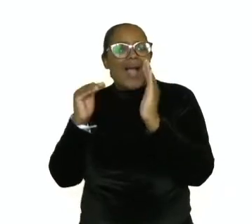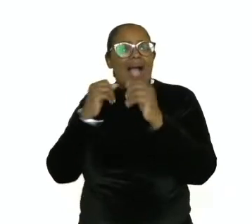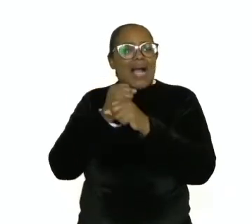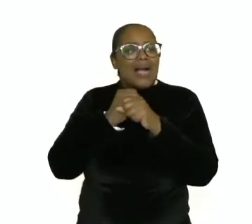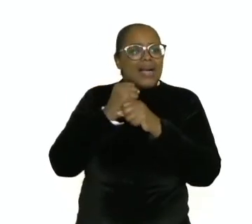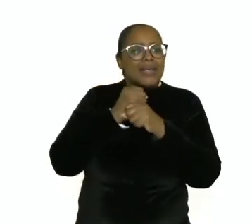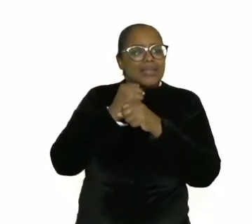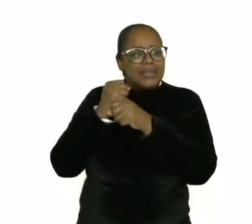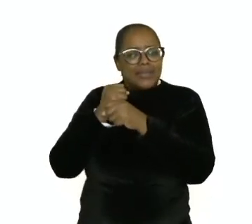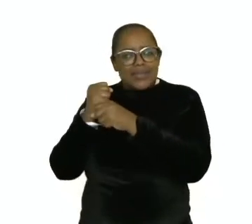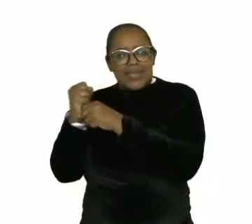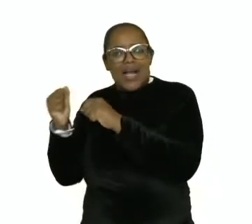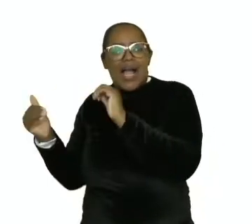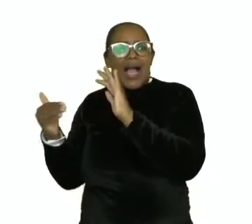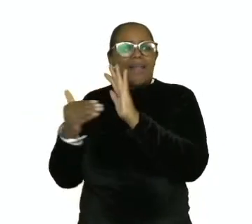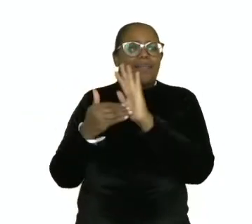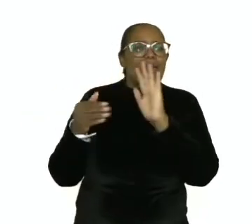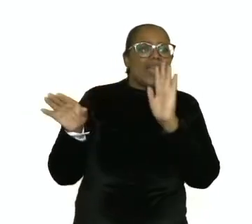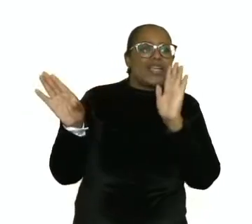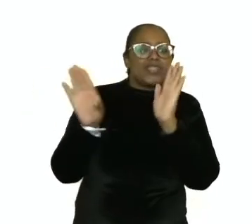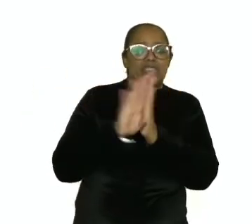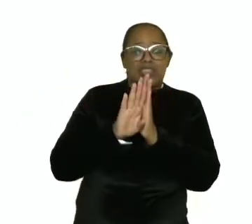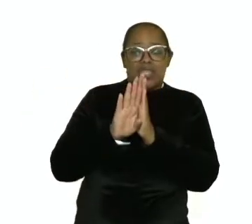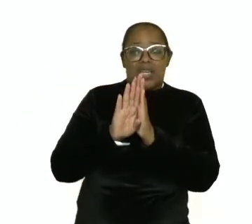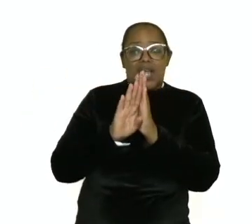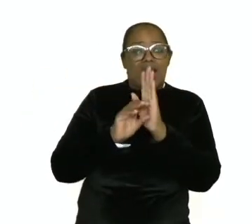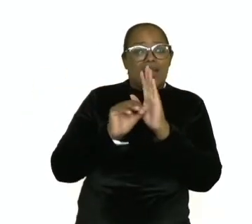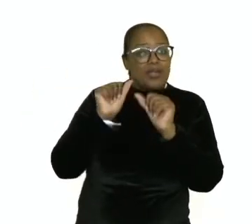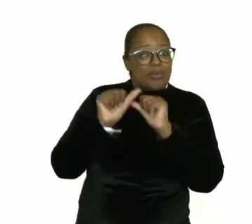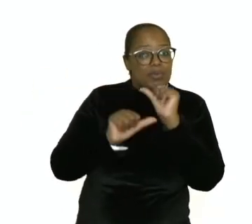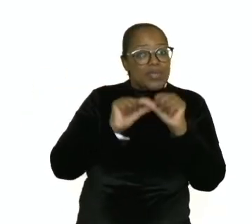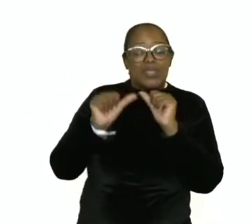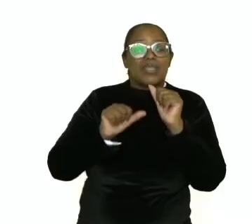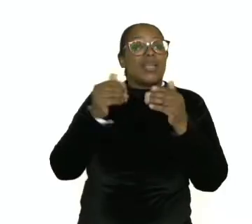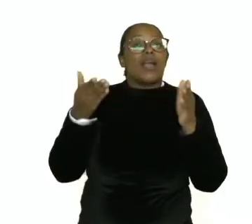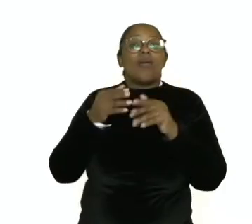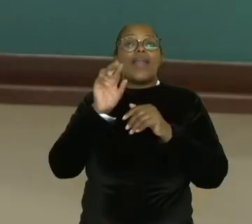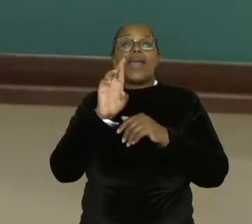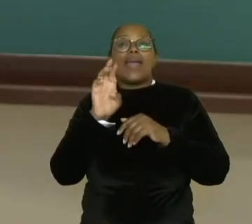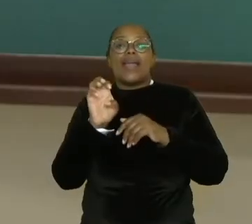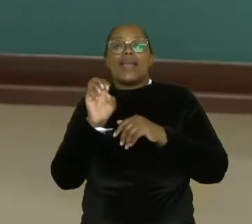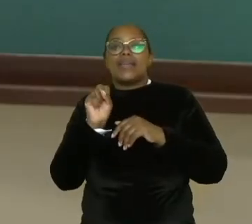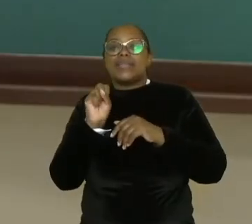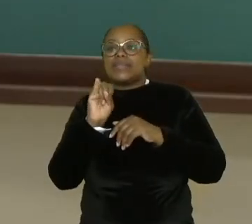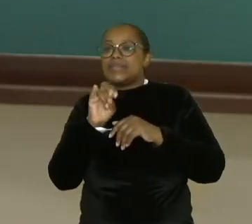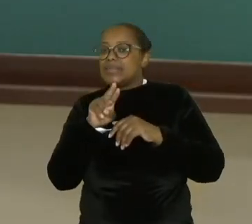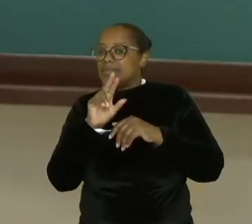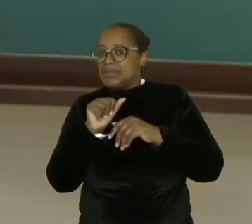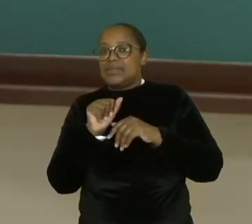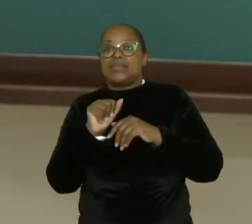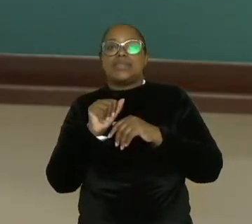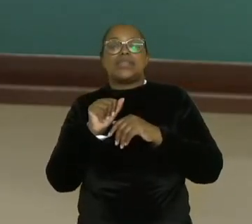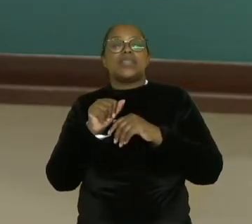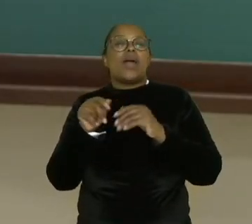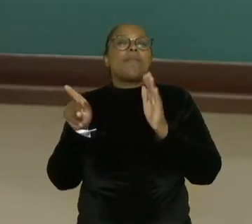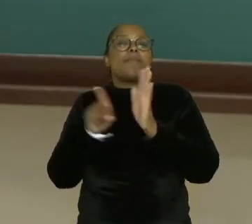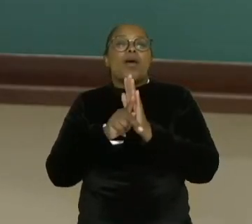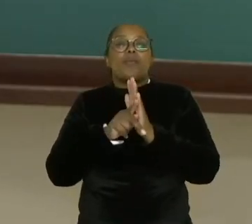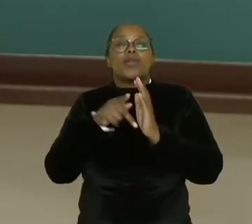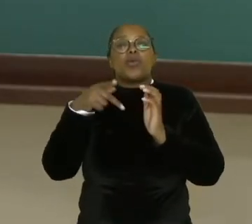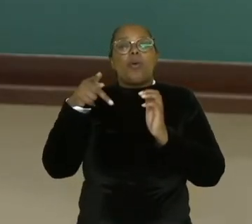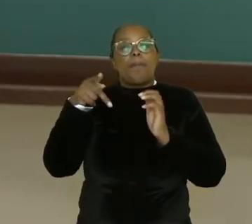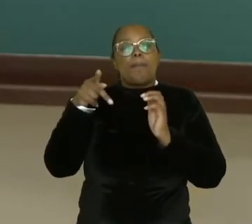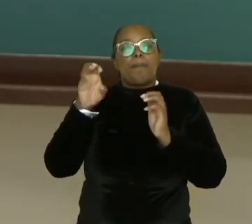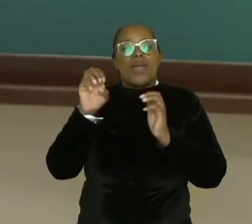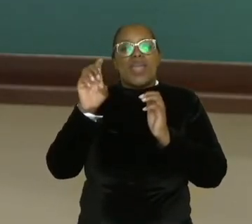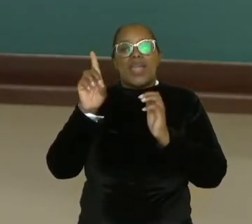madeira até chegar aqui, ó, que já não era mais madeira, né? Que é aquela resina que eles usam ali, derivada do petróleo, né? E ela